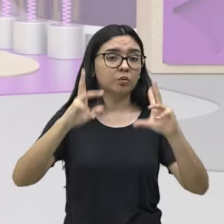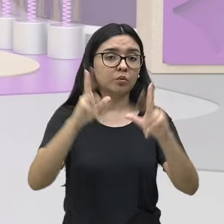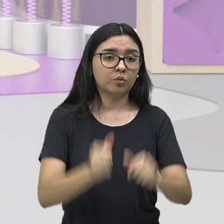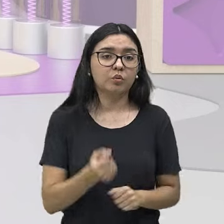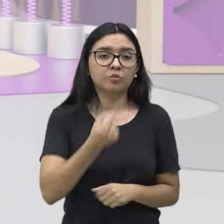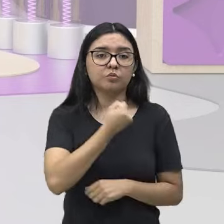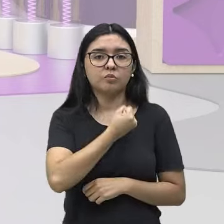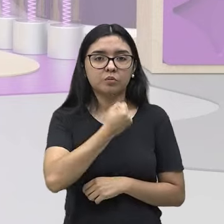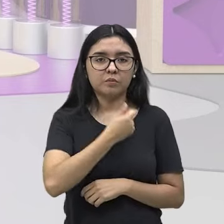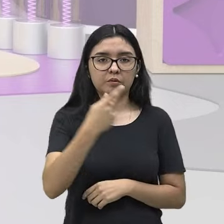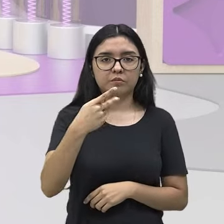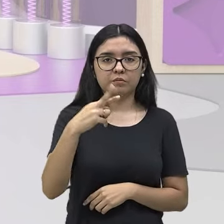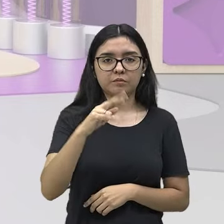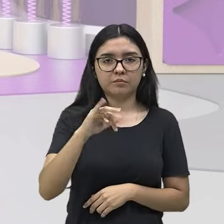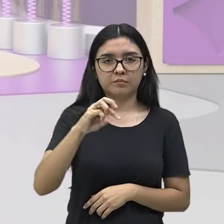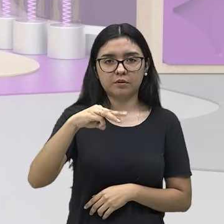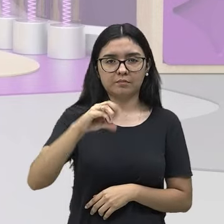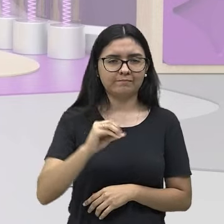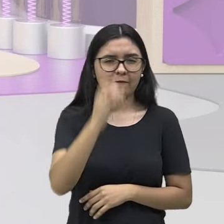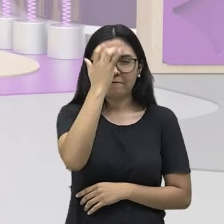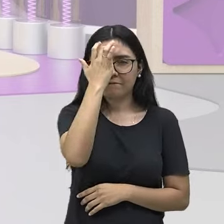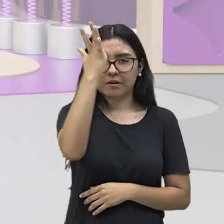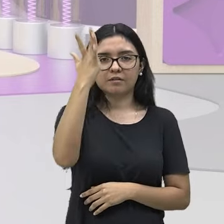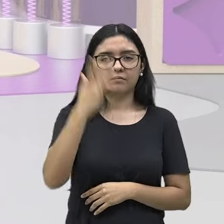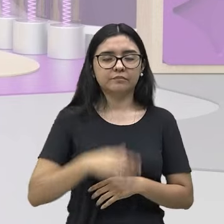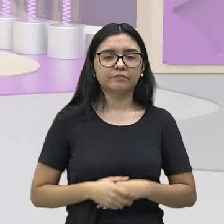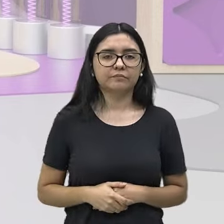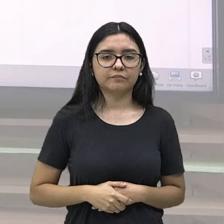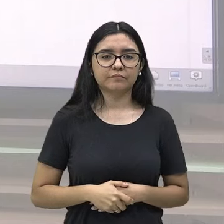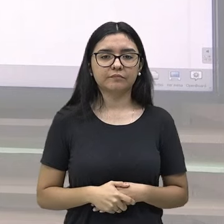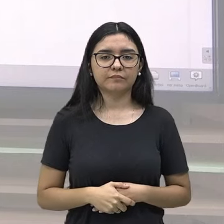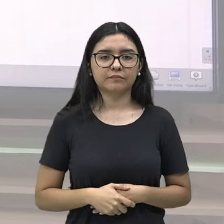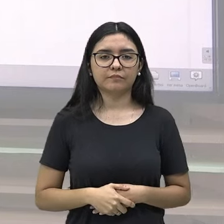números primos. Fácil, né?